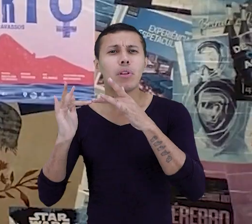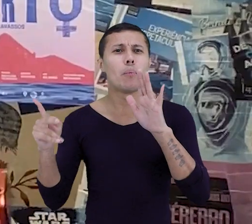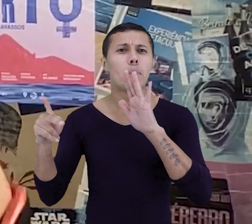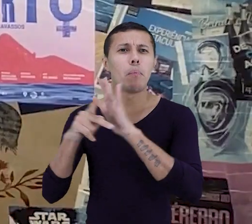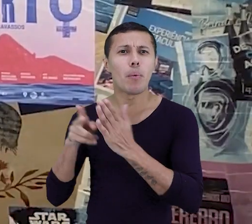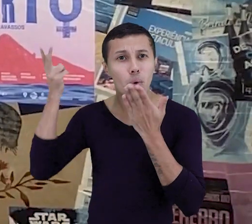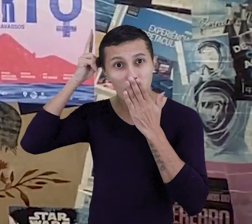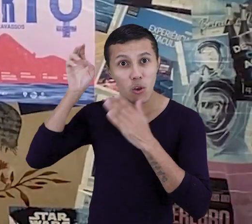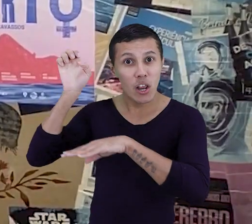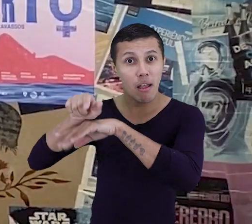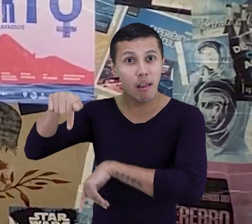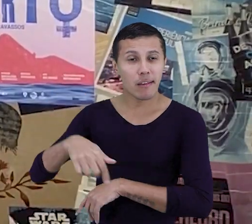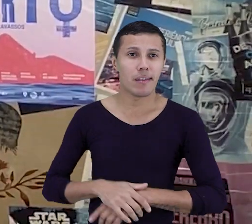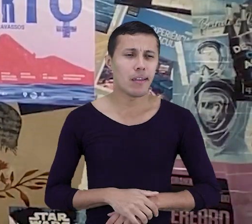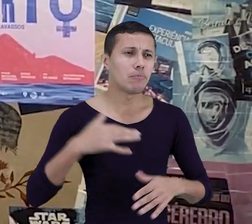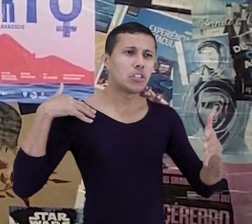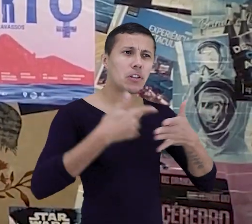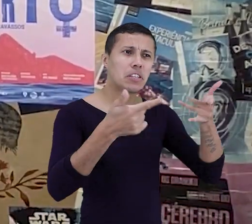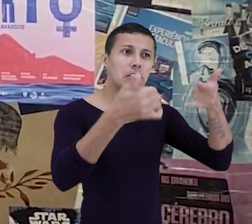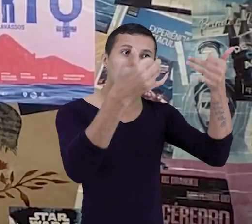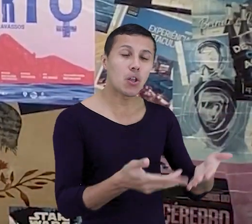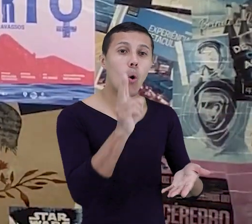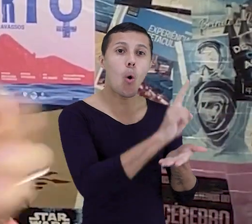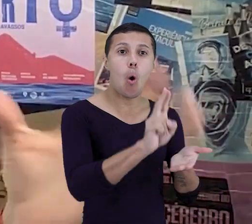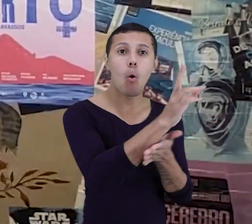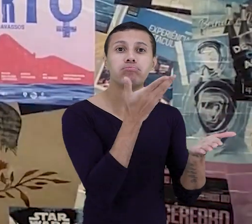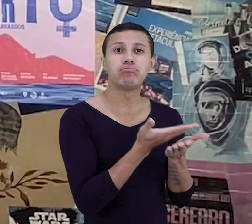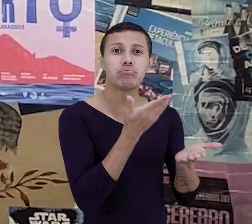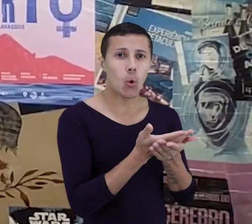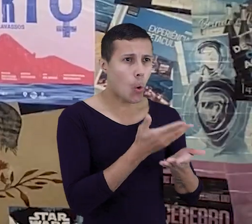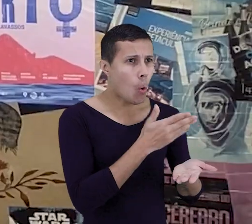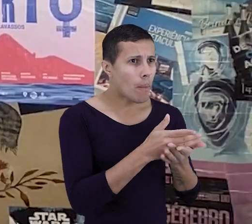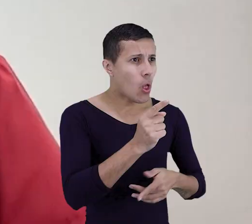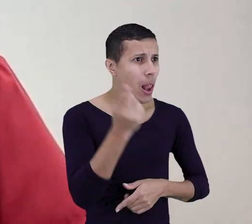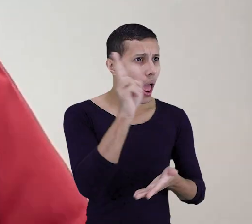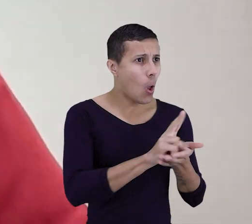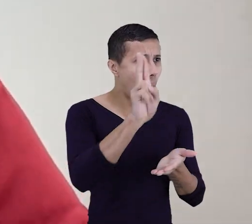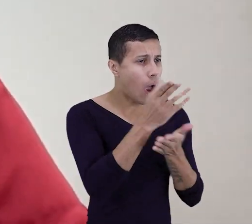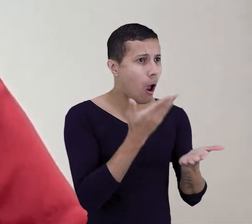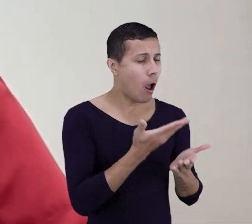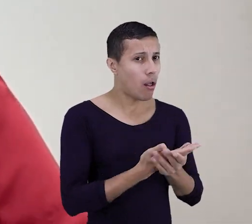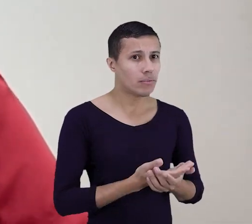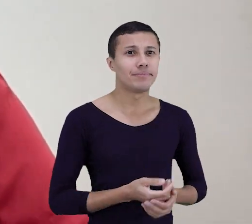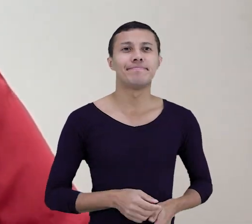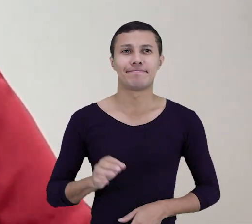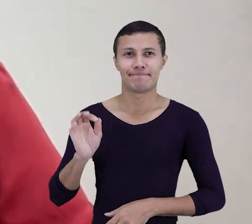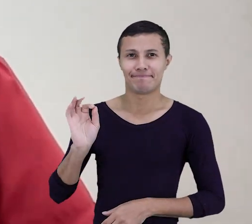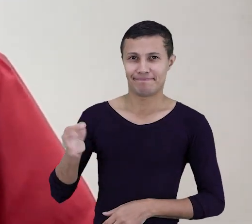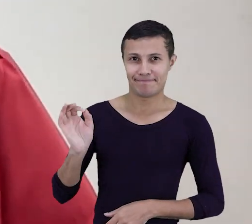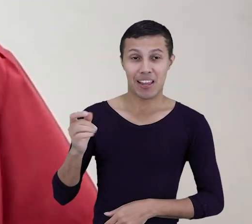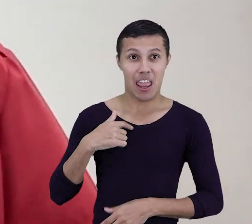estado. Agora, conta a sua trajetória. Você estava falando da universidade. Tudo começou na universidade? Sim, eu